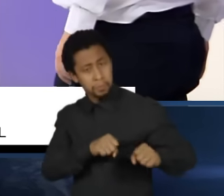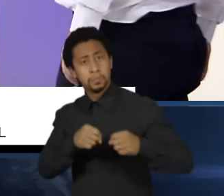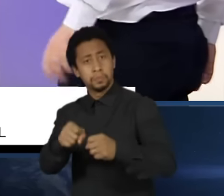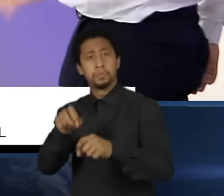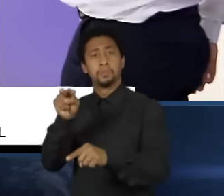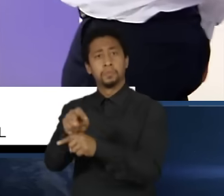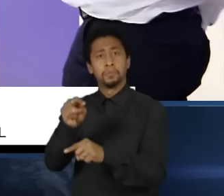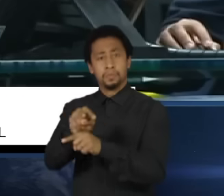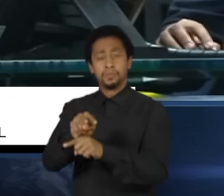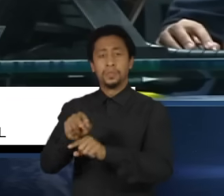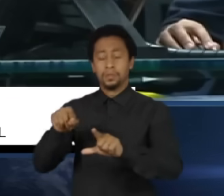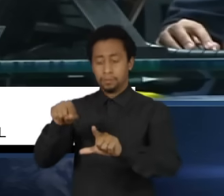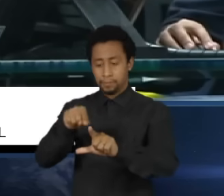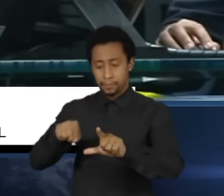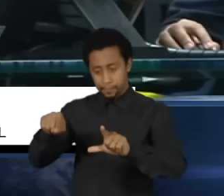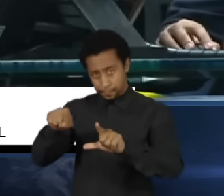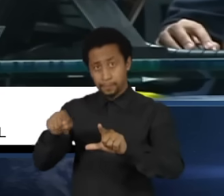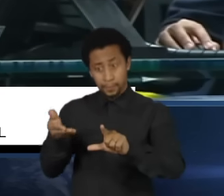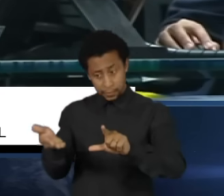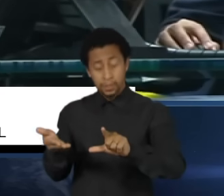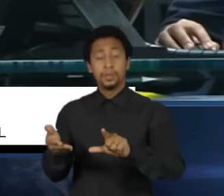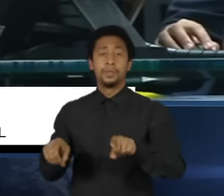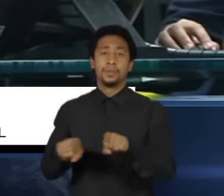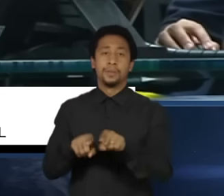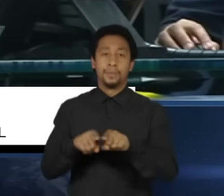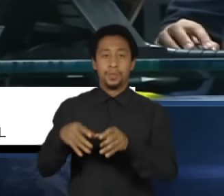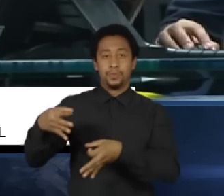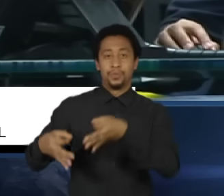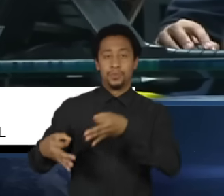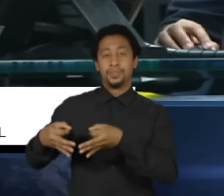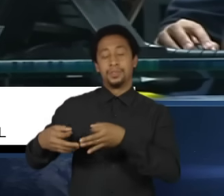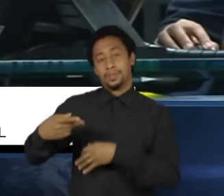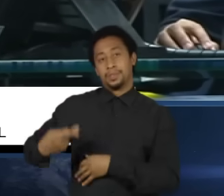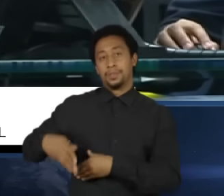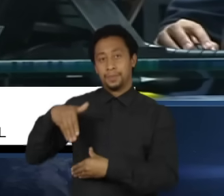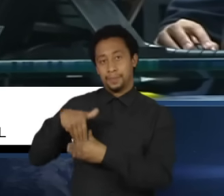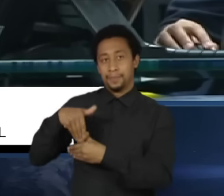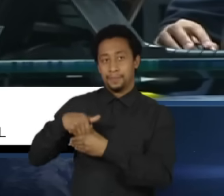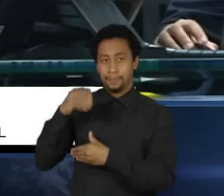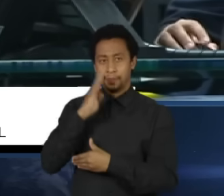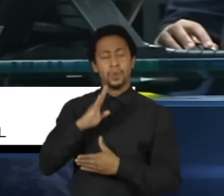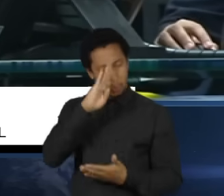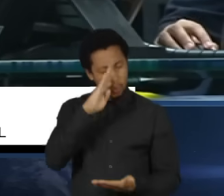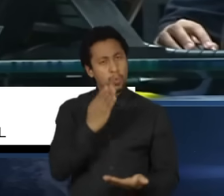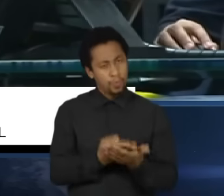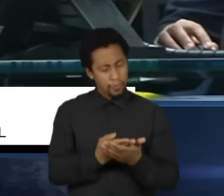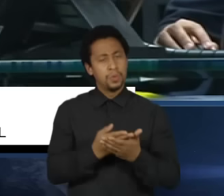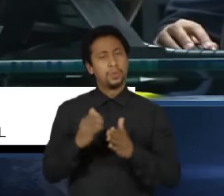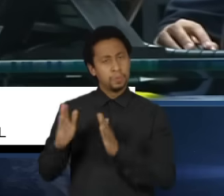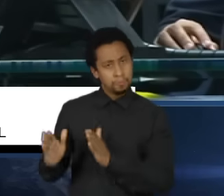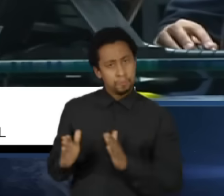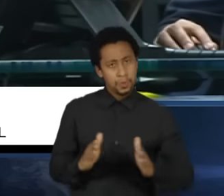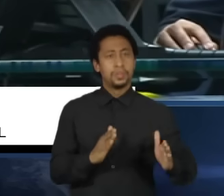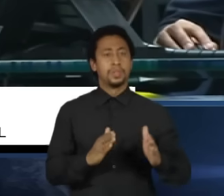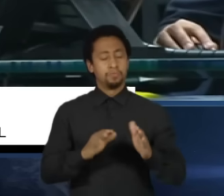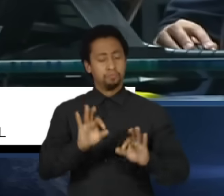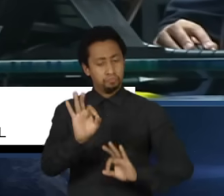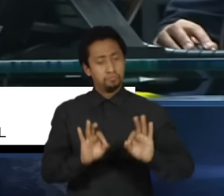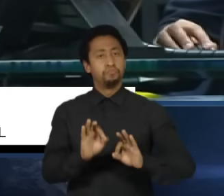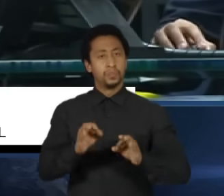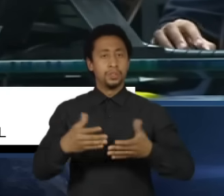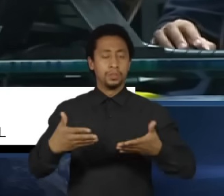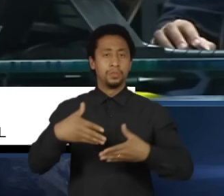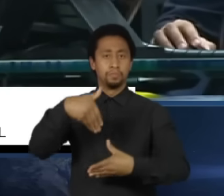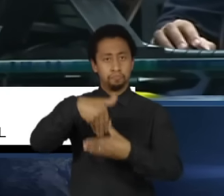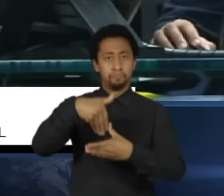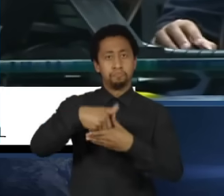eleitoral do país. Eu tenho plena confiança no processo eleitoral brasileiro, na justiça eleitoral e nas